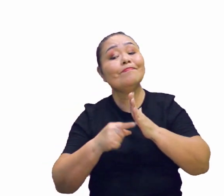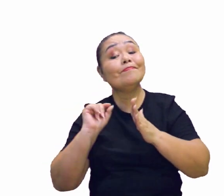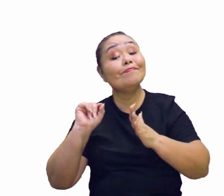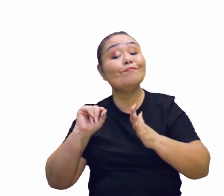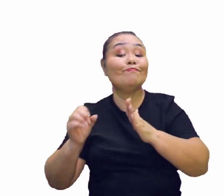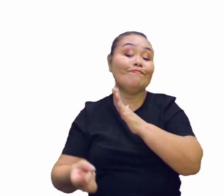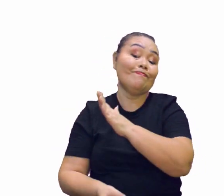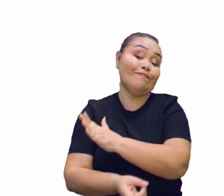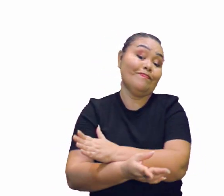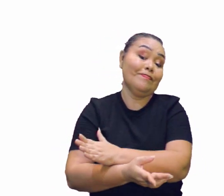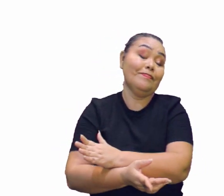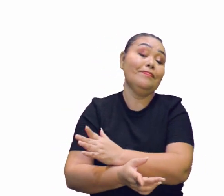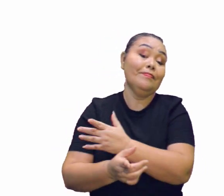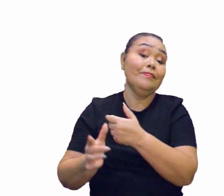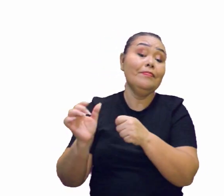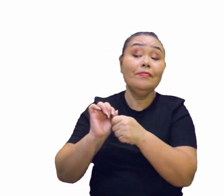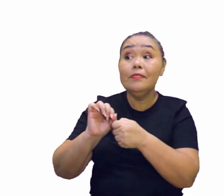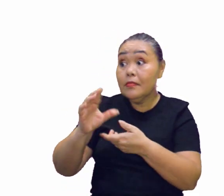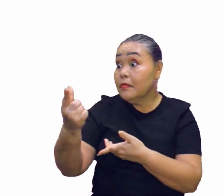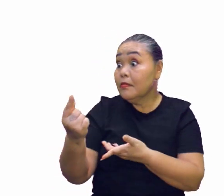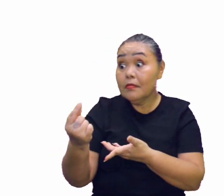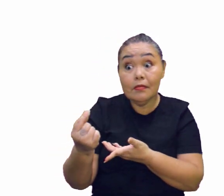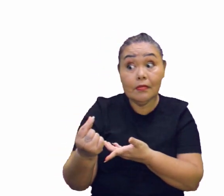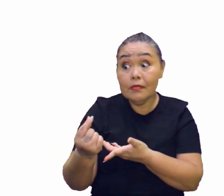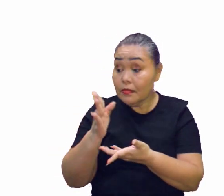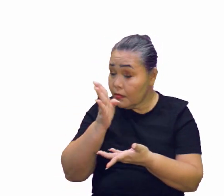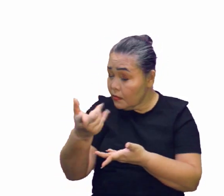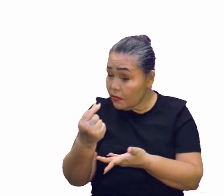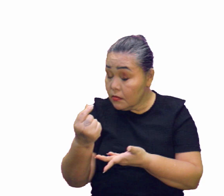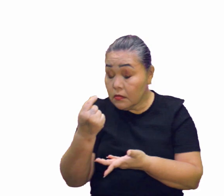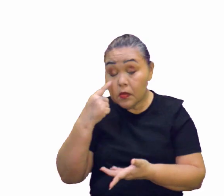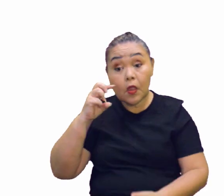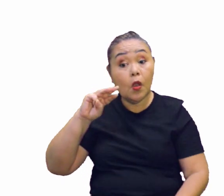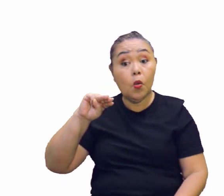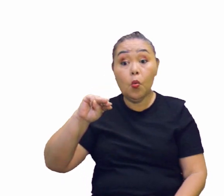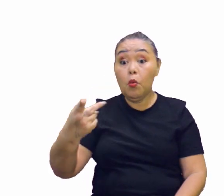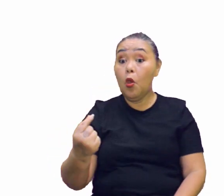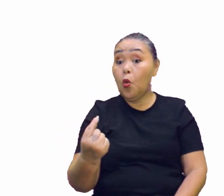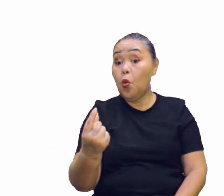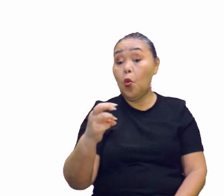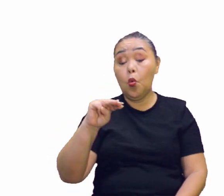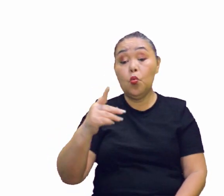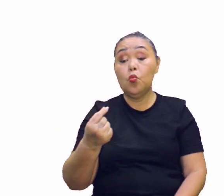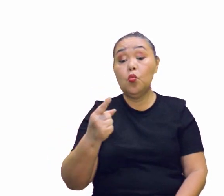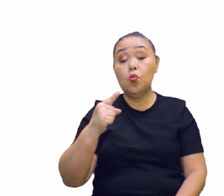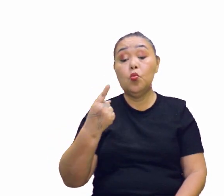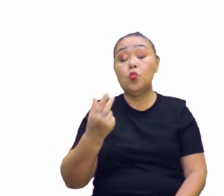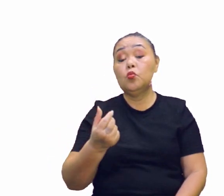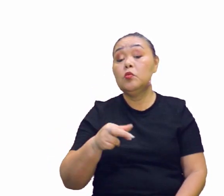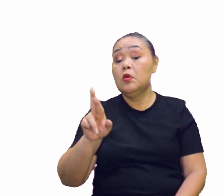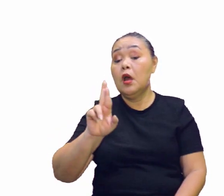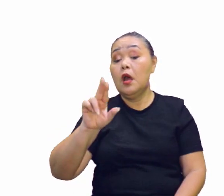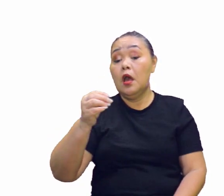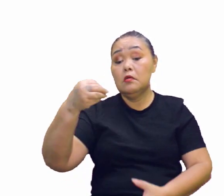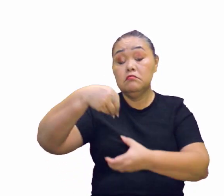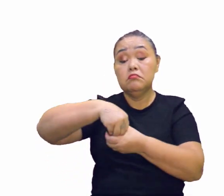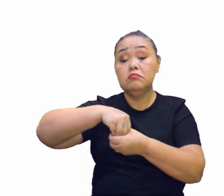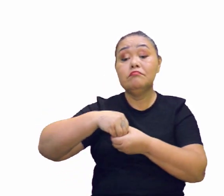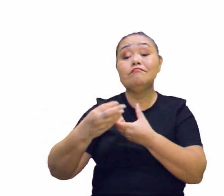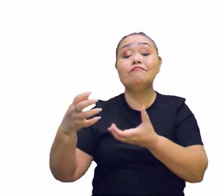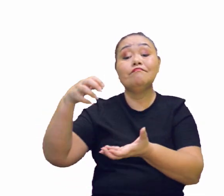denúncias de corrupção, porque envolvia dinheiro, envolvia milhões e milhões de reais dentro